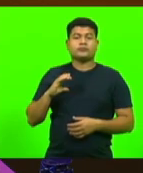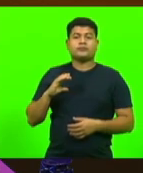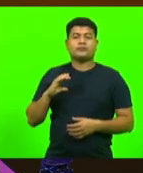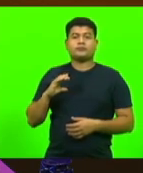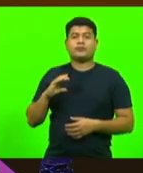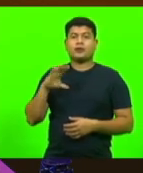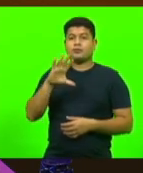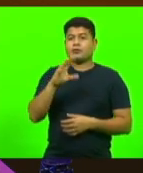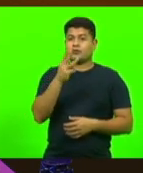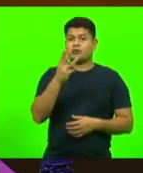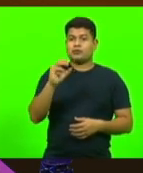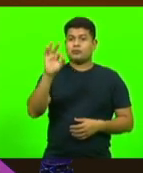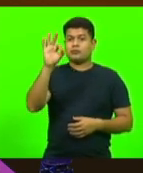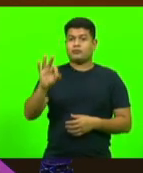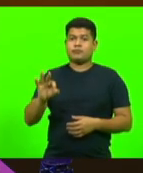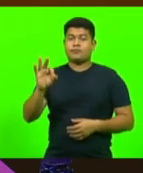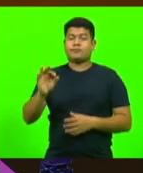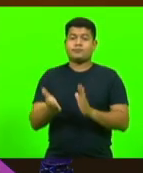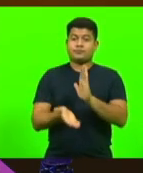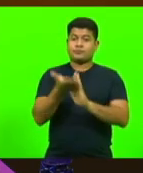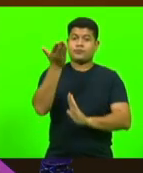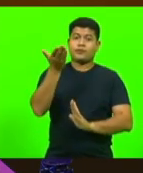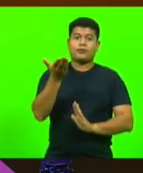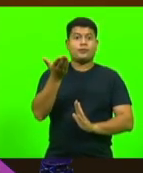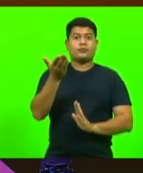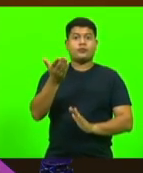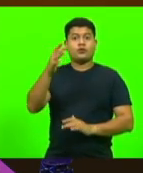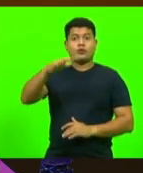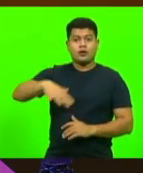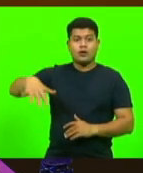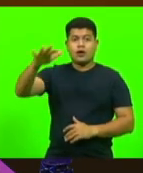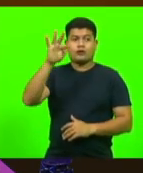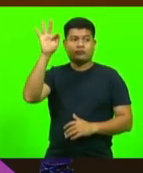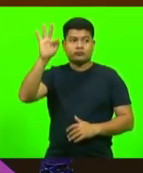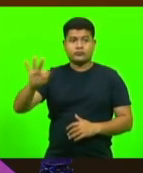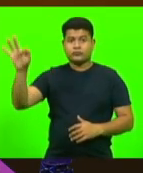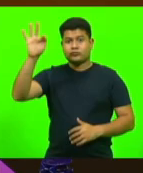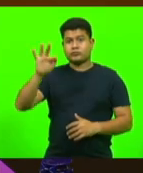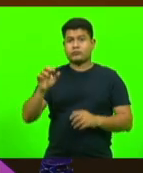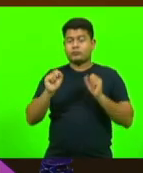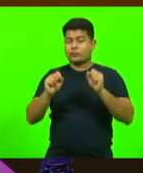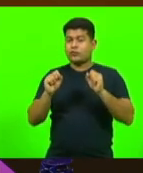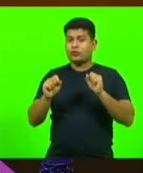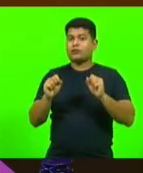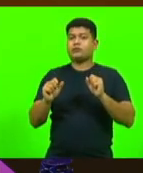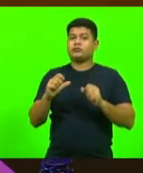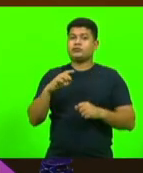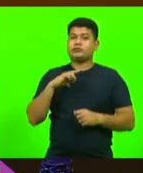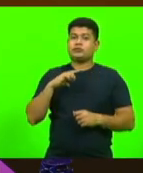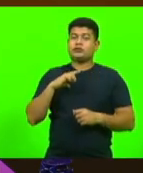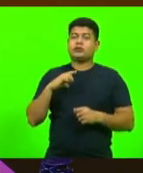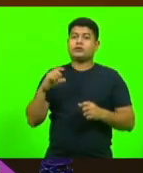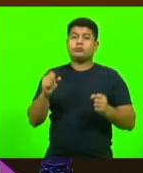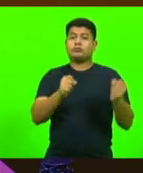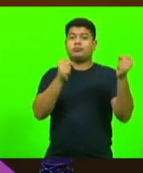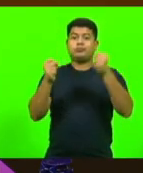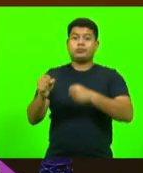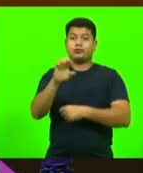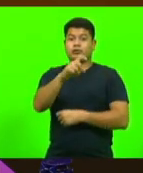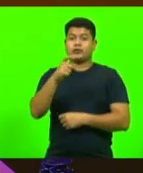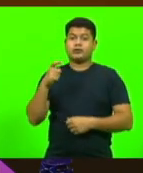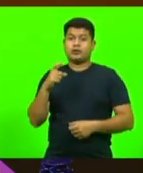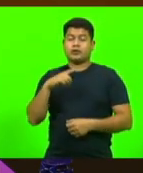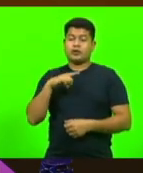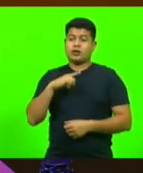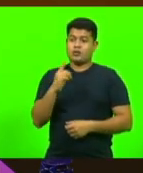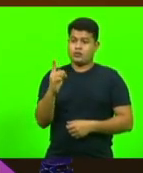na possibilidade só em âmbito Federal pode chegar do executivo pode chegar a 90